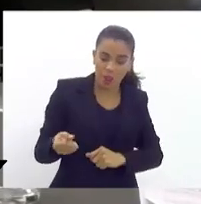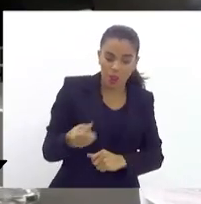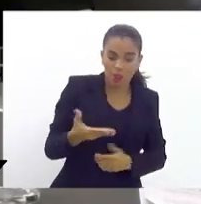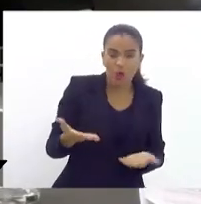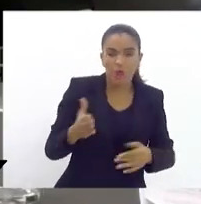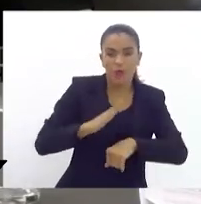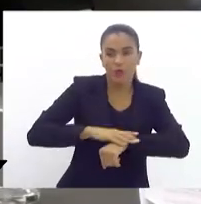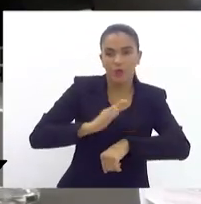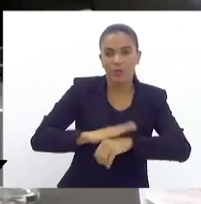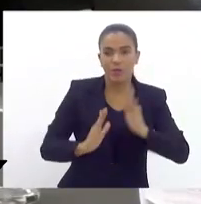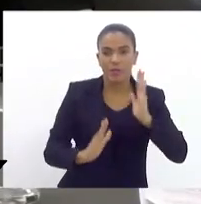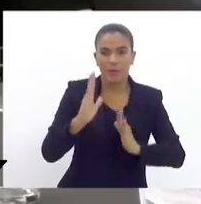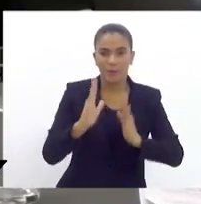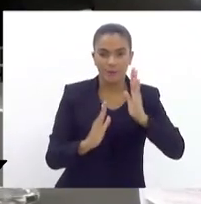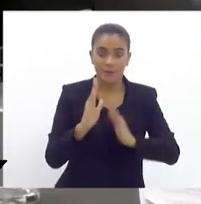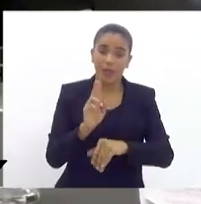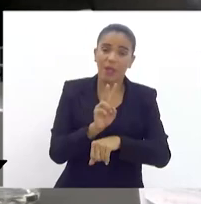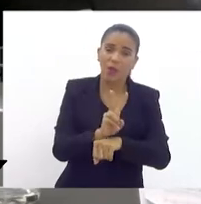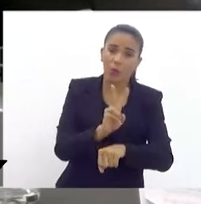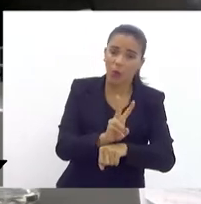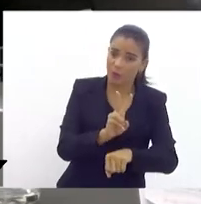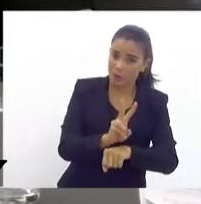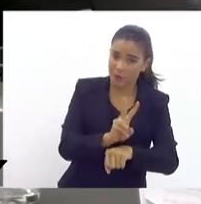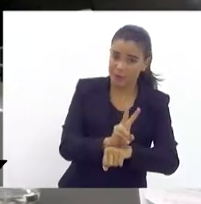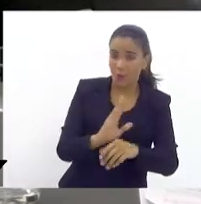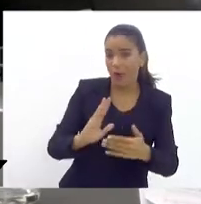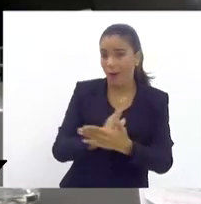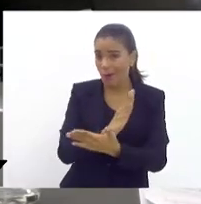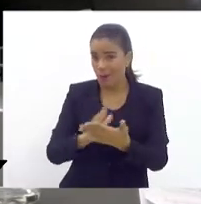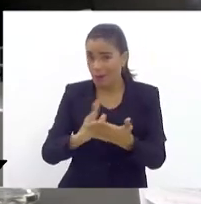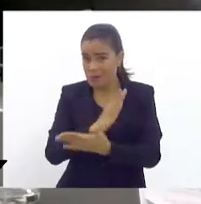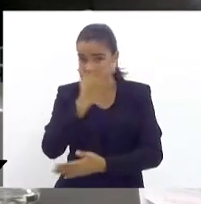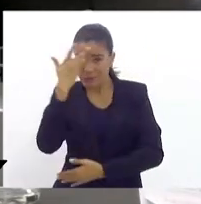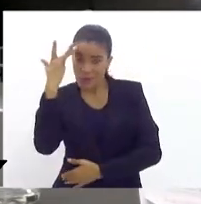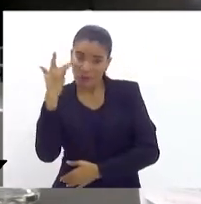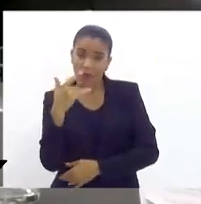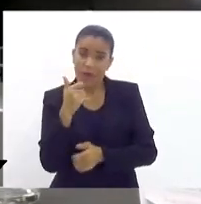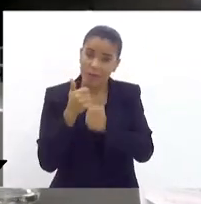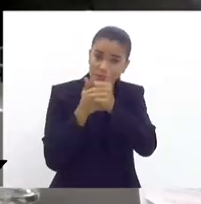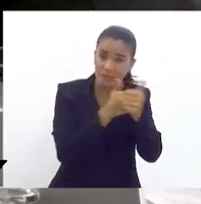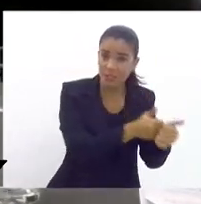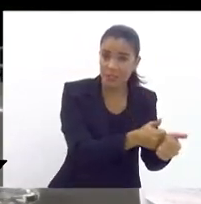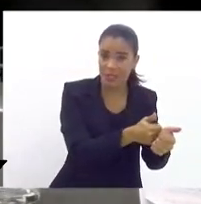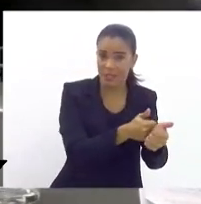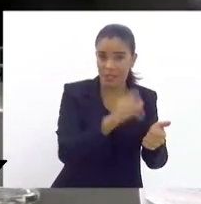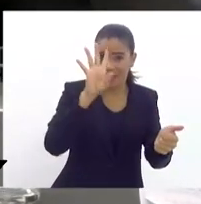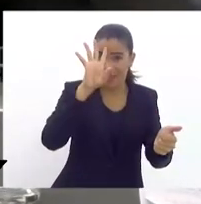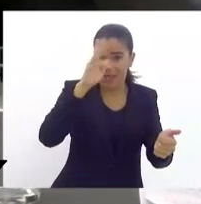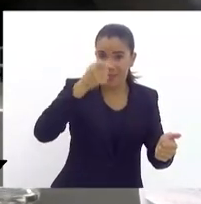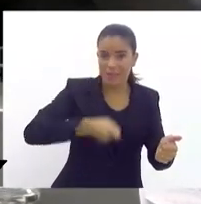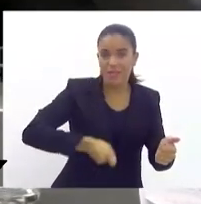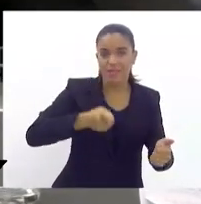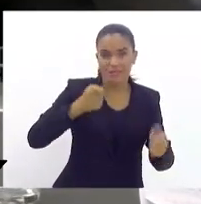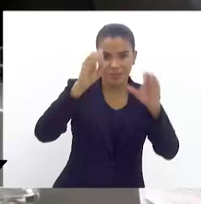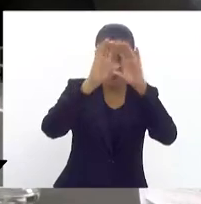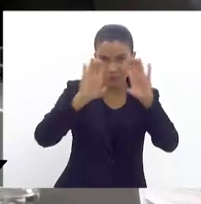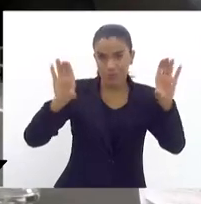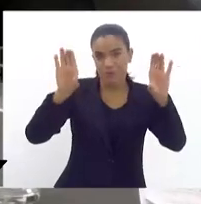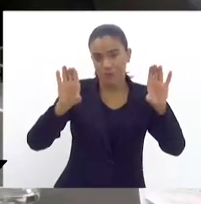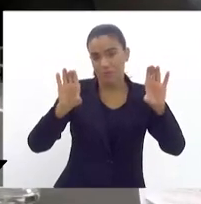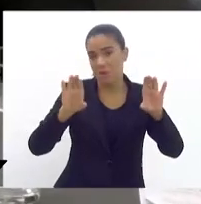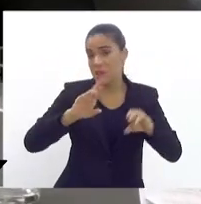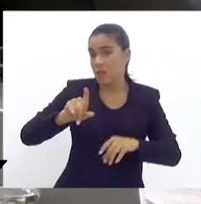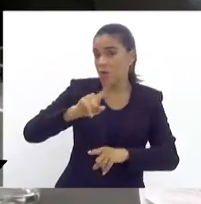atuais. Enquanto isso, alguns vão ficar com a decisão do Supremo, né, que não